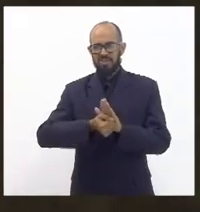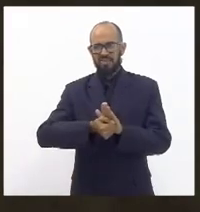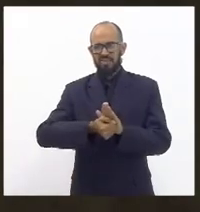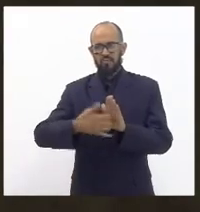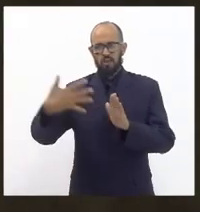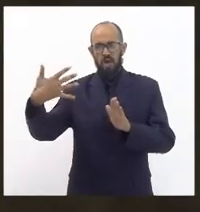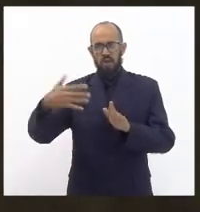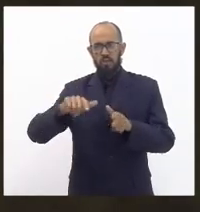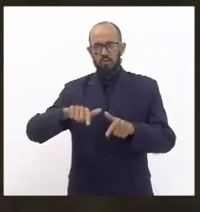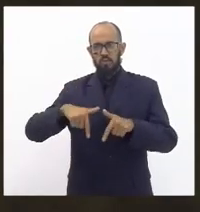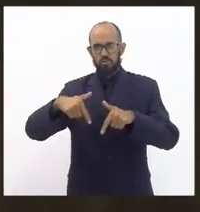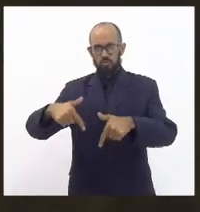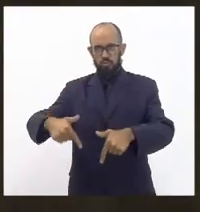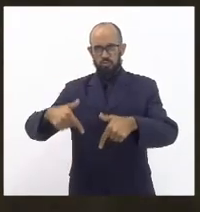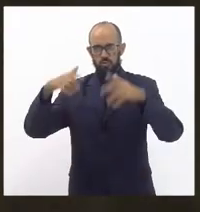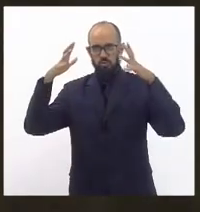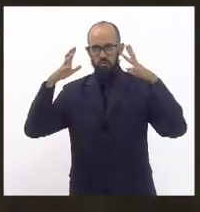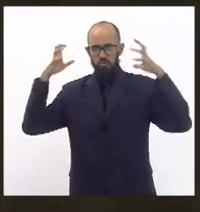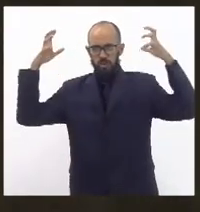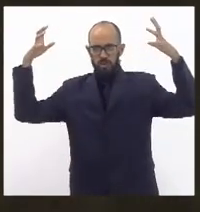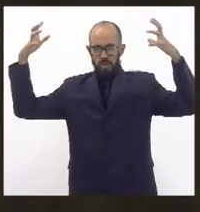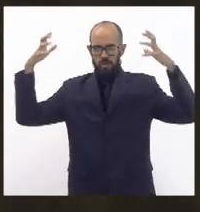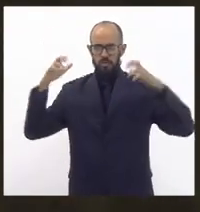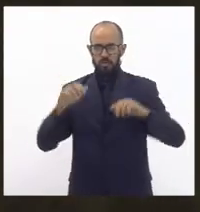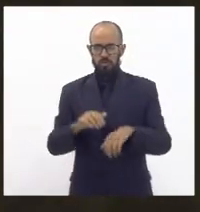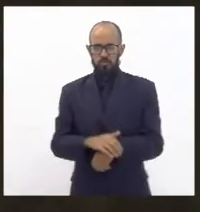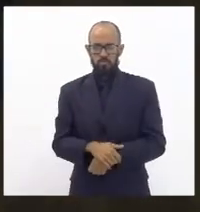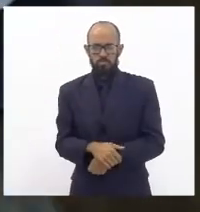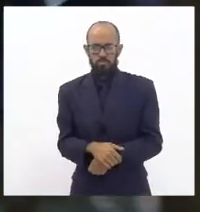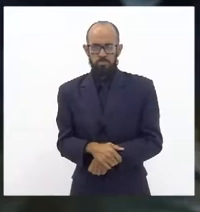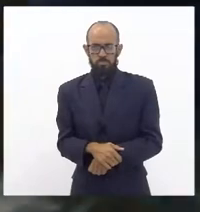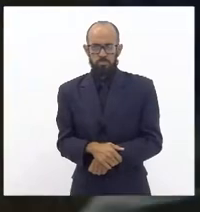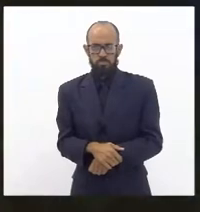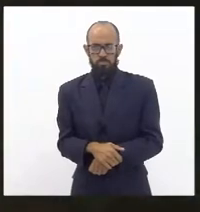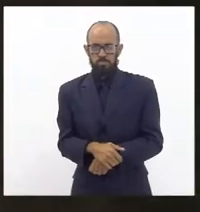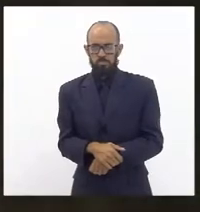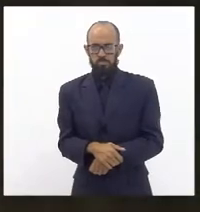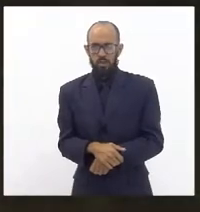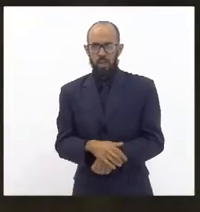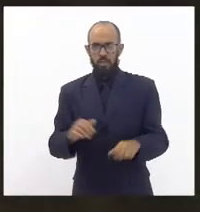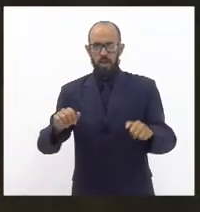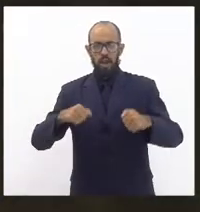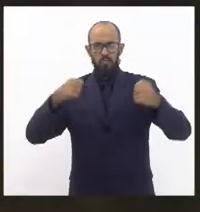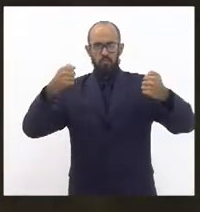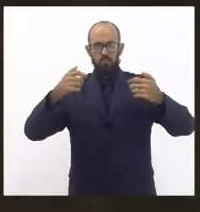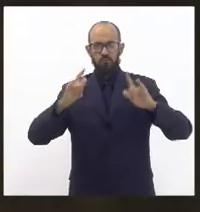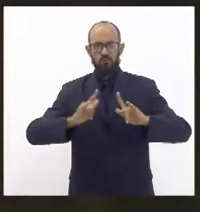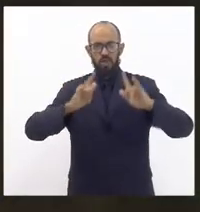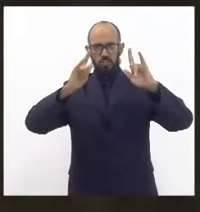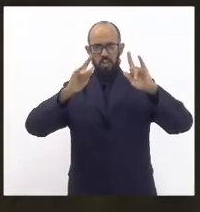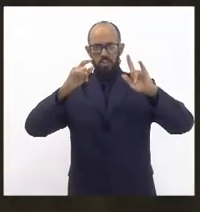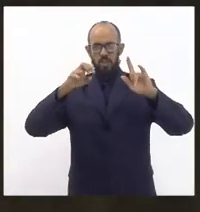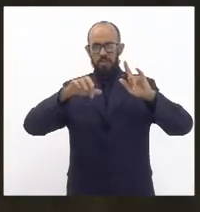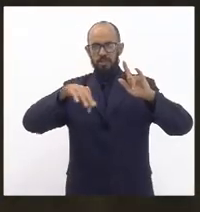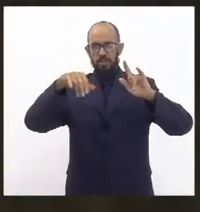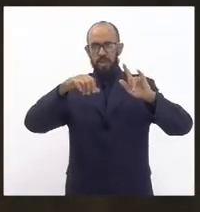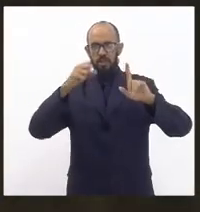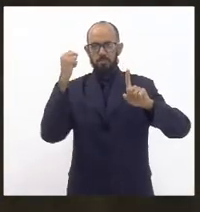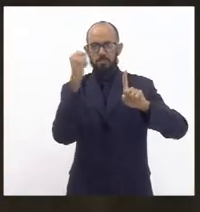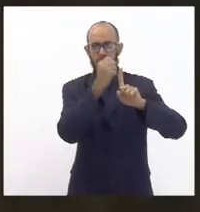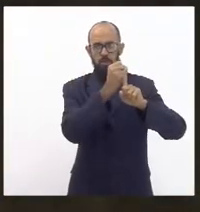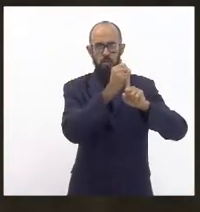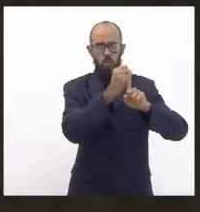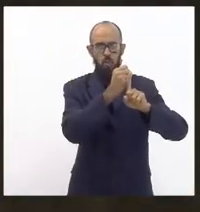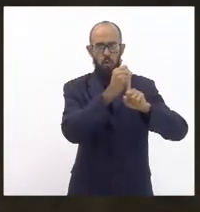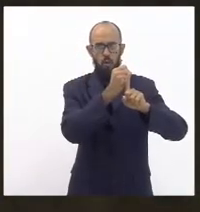de títulos Marielle Franco tá fixada na fachada da Câmara Municipal Quem matou Marielle Franco eu fico meu